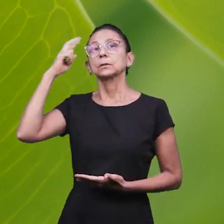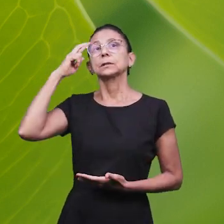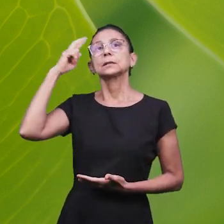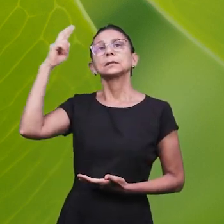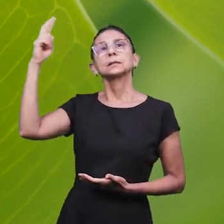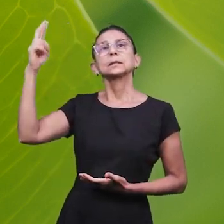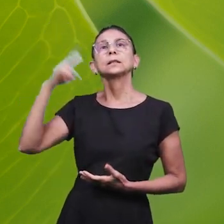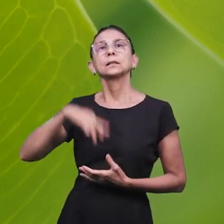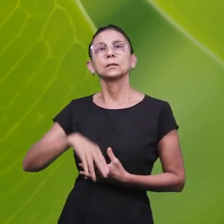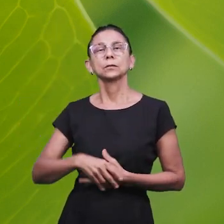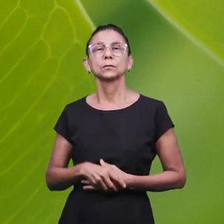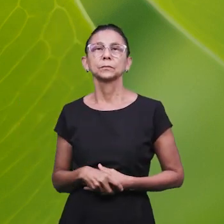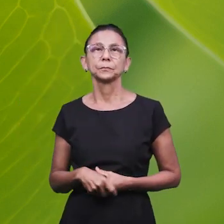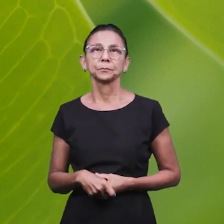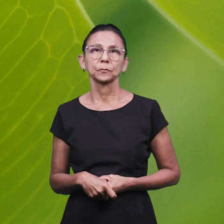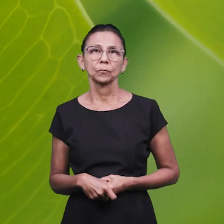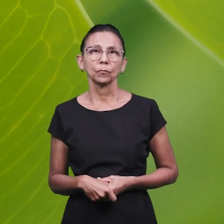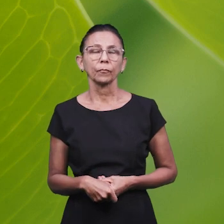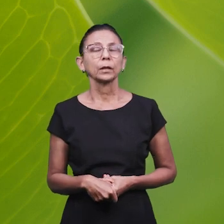Senhor.